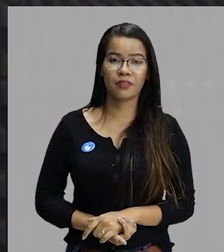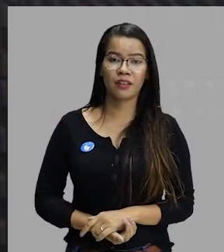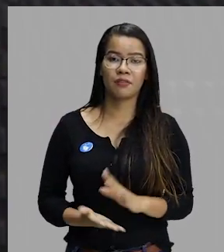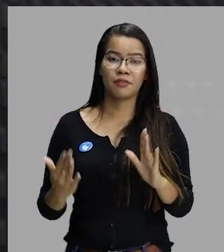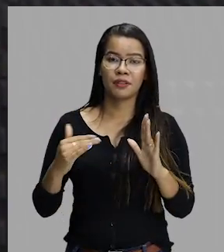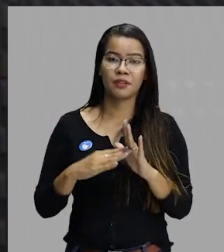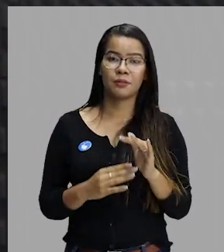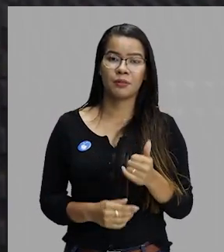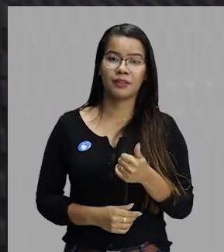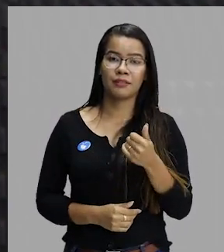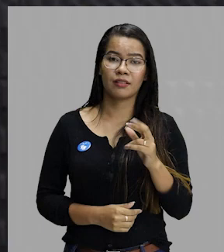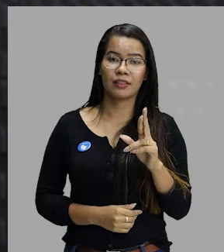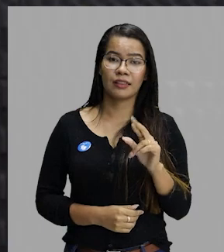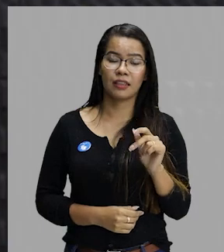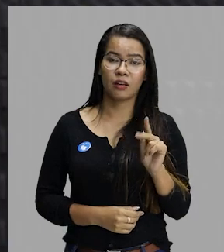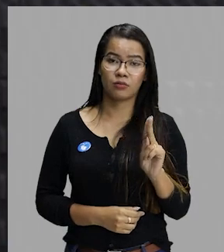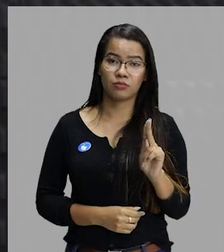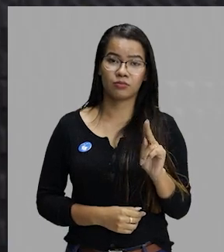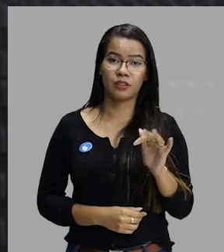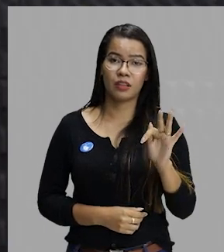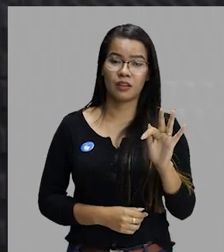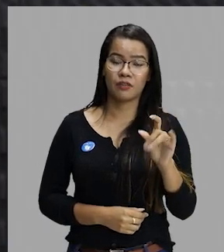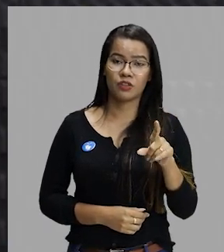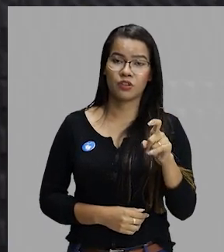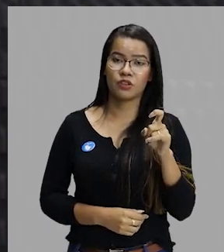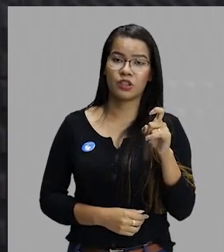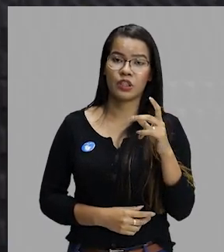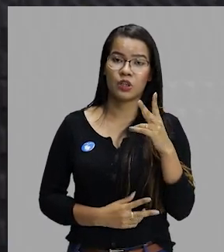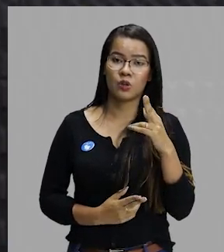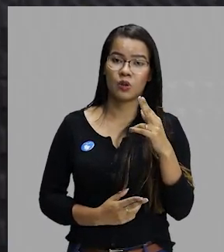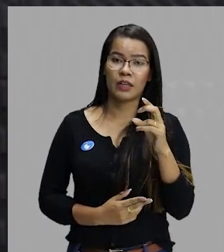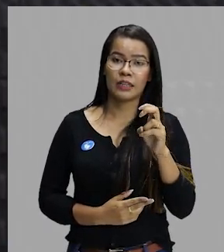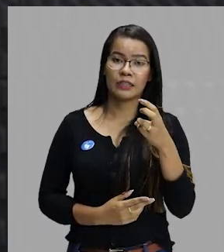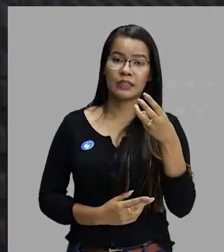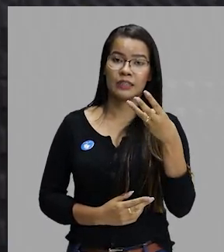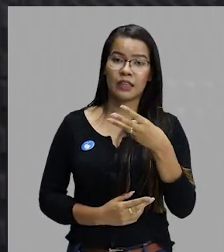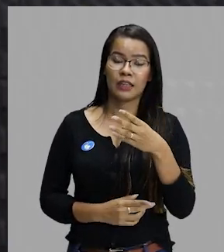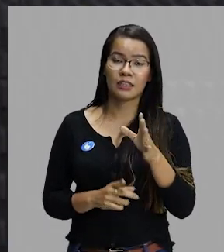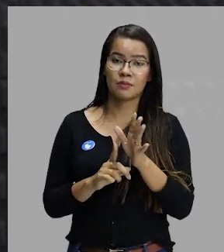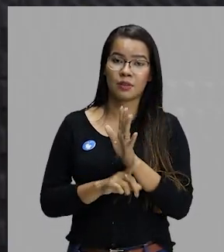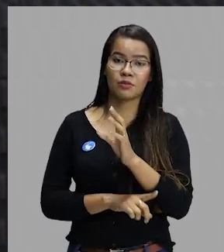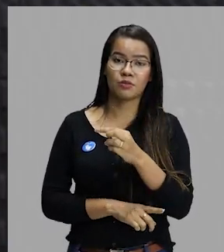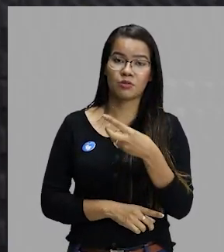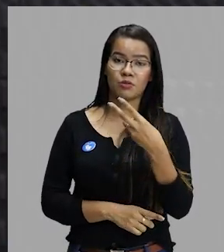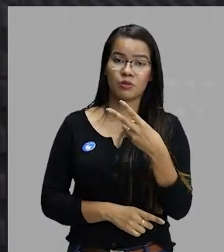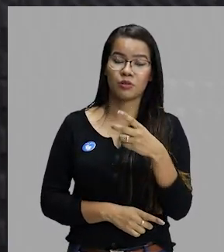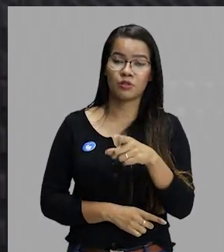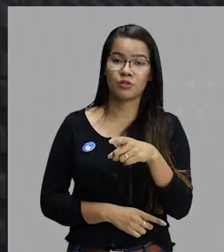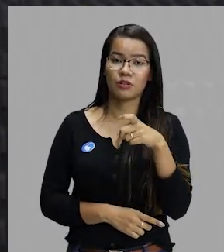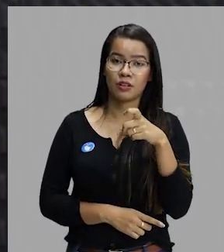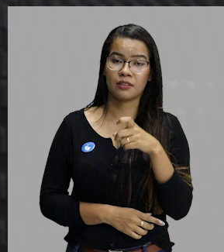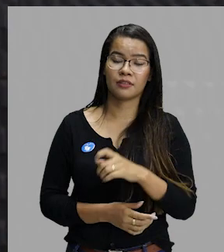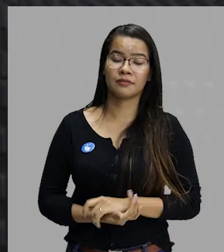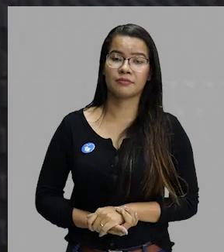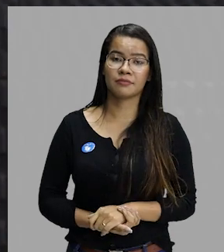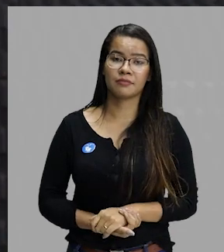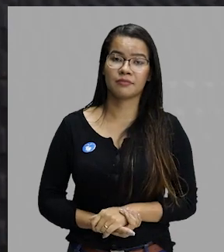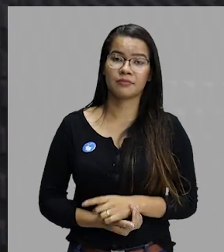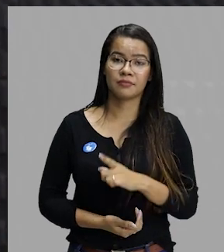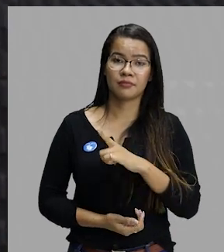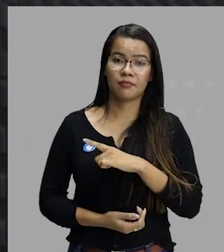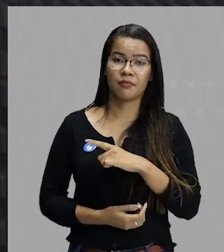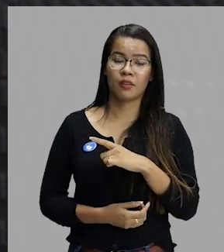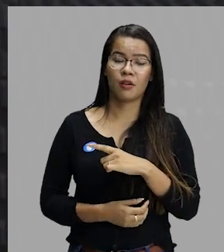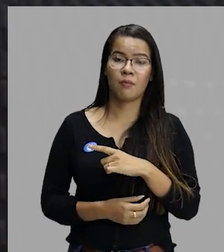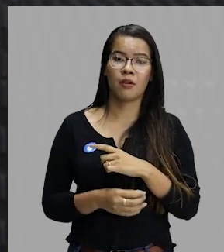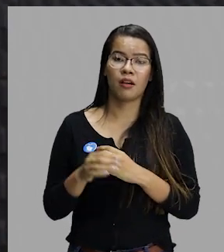primeiro grau. Okay? Aqui, f de x igual a 3 menos 2x. Quem é o a? Olha, aqui eu botei numa ordem